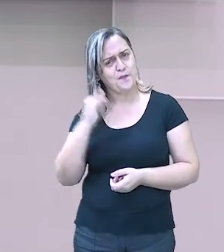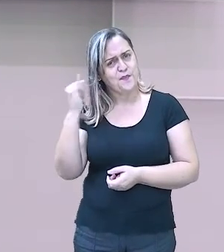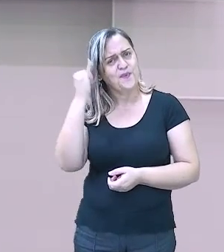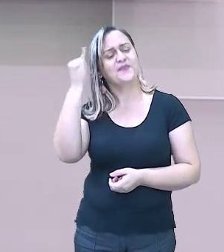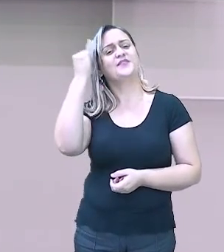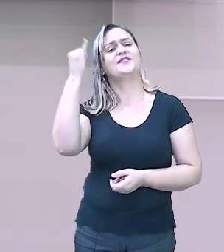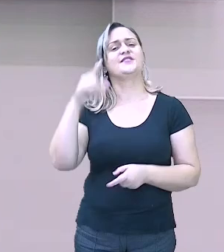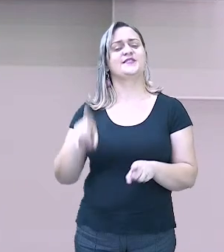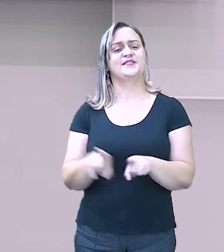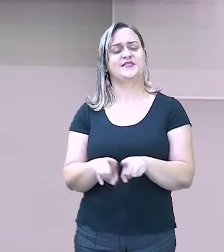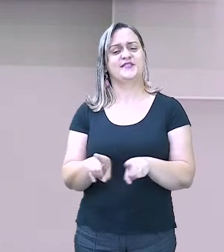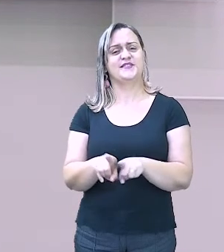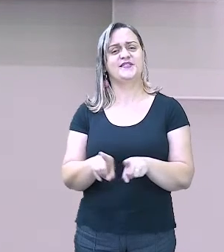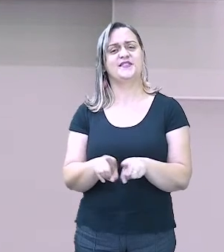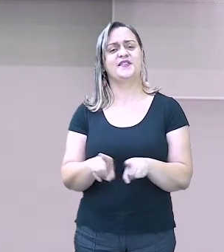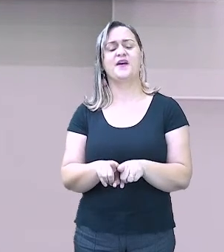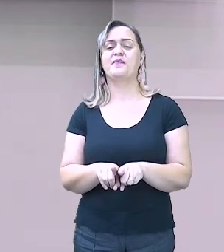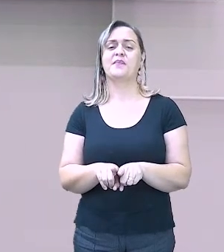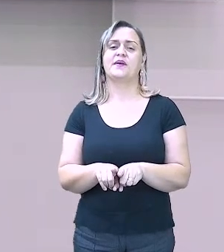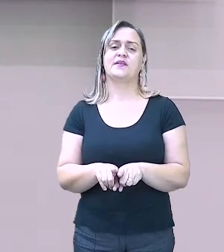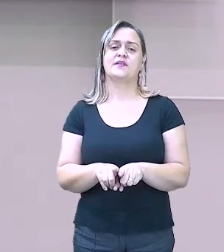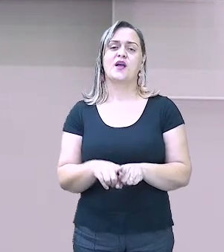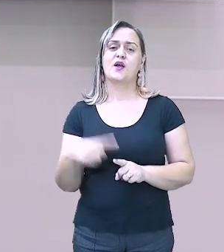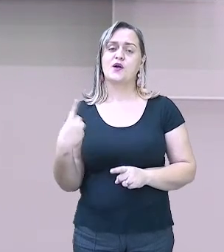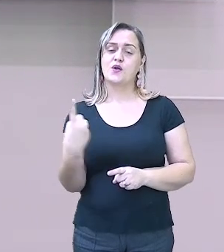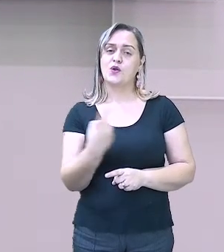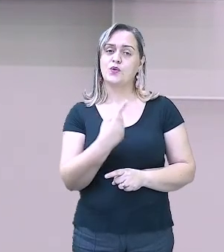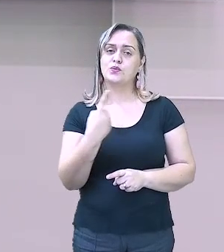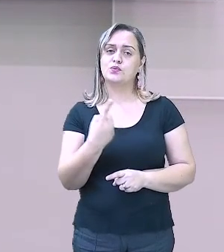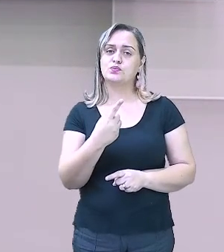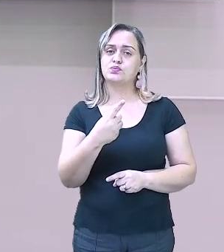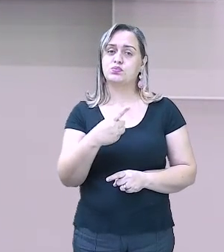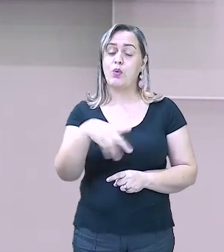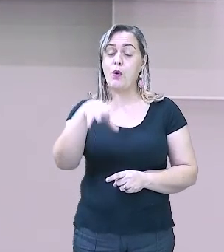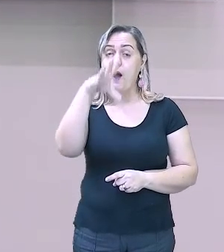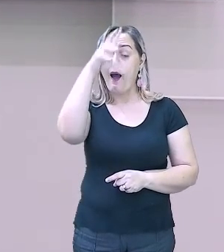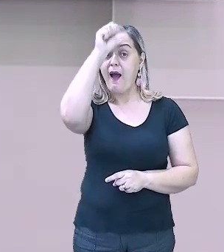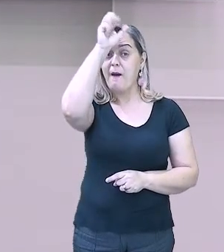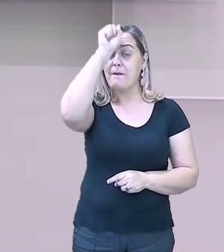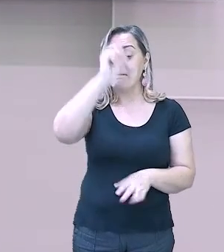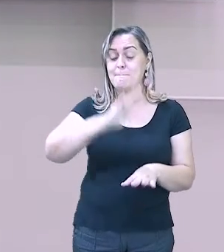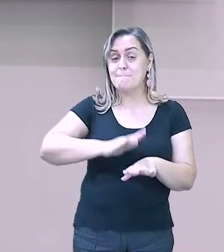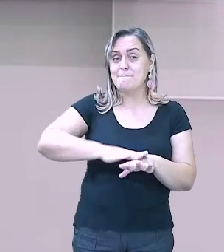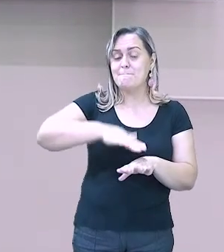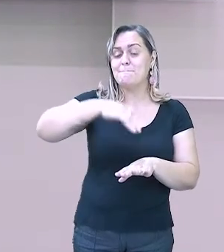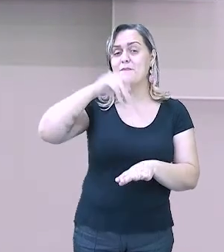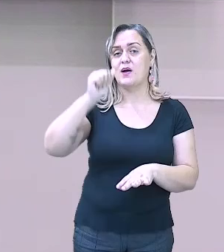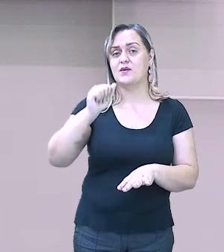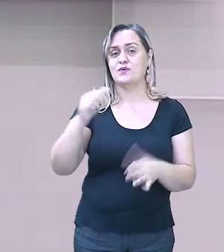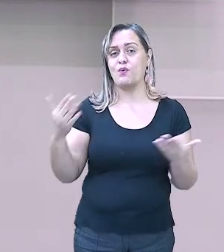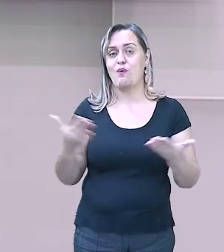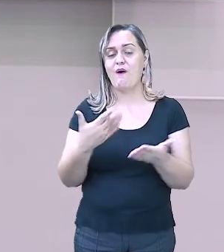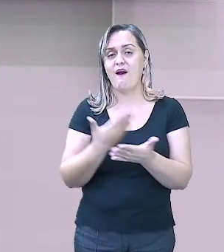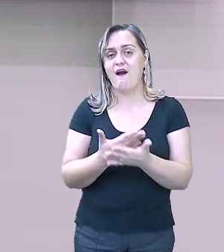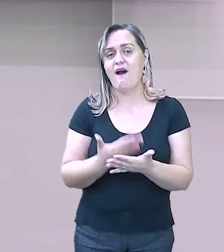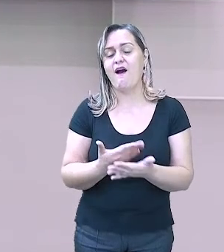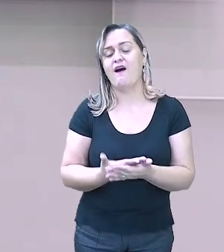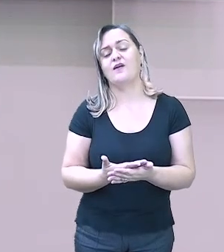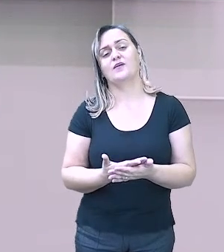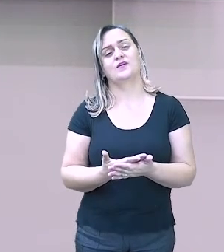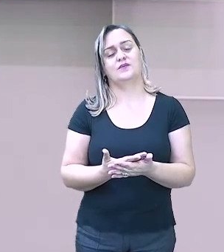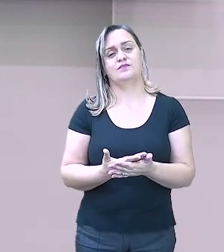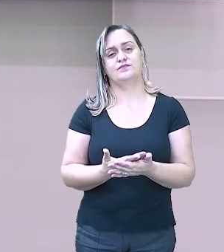né, estudante? A gente vai aqui tentar ampliar um pouquinho esse conteúdo aí, né,